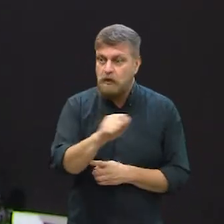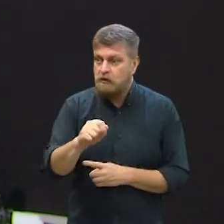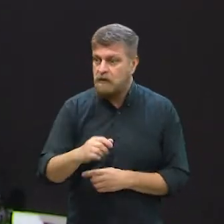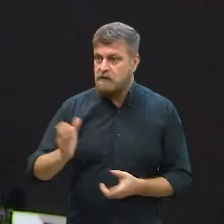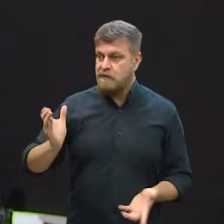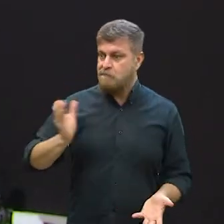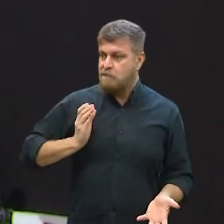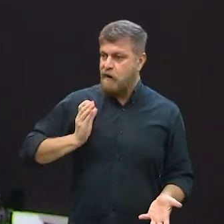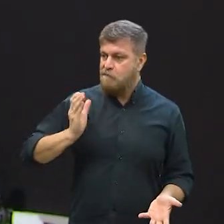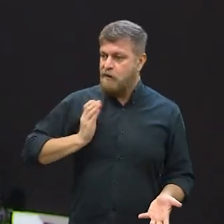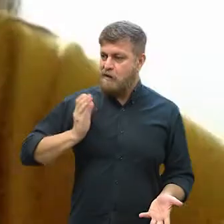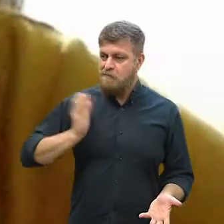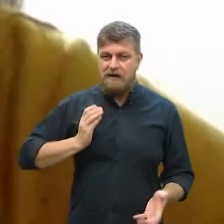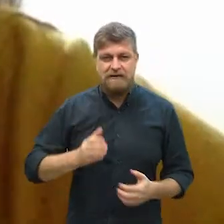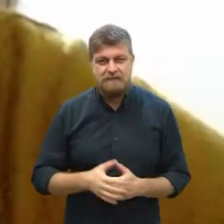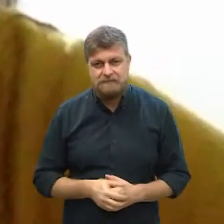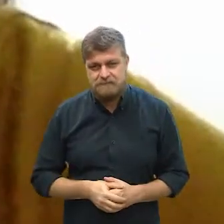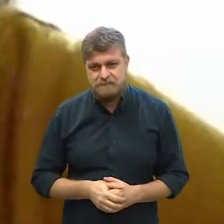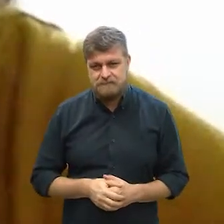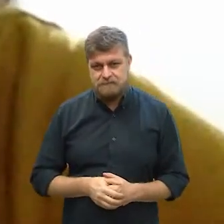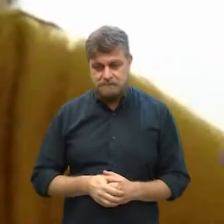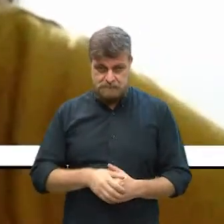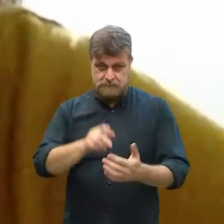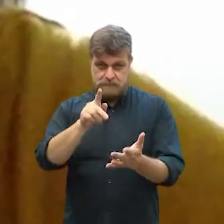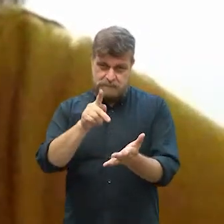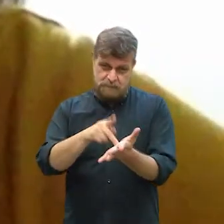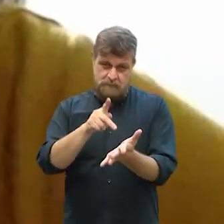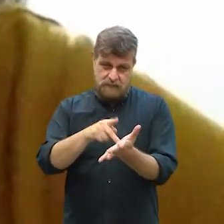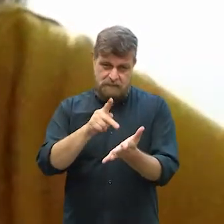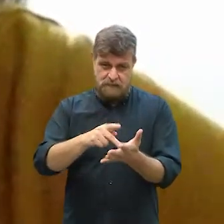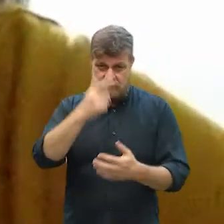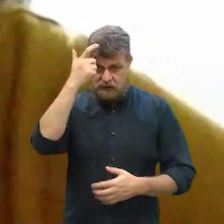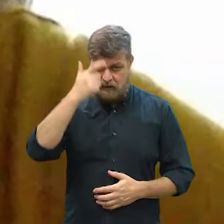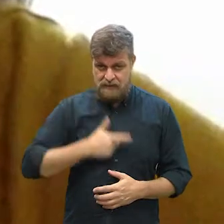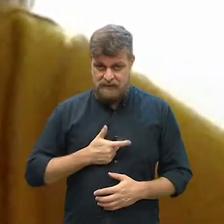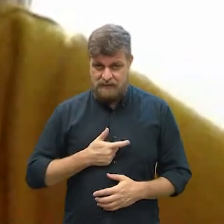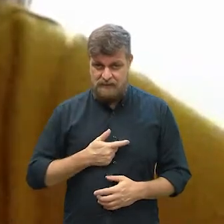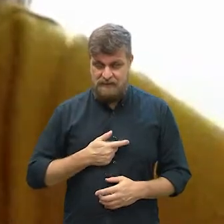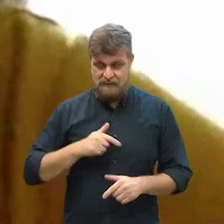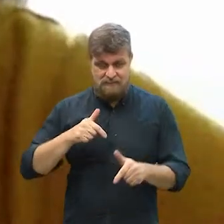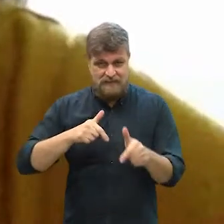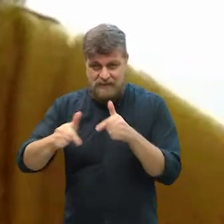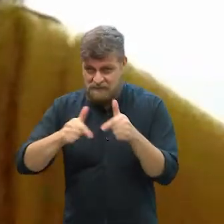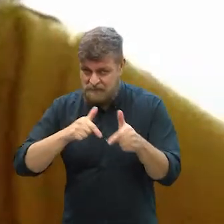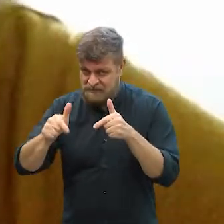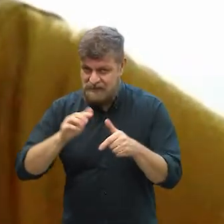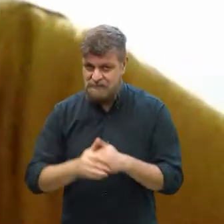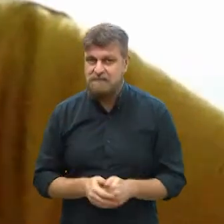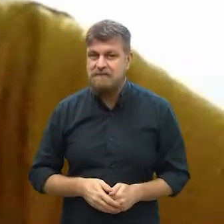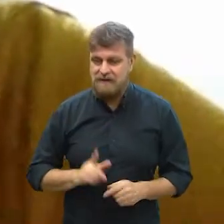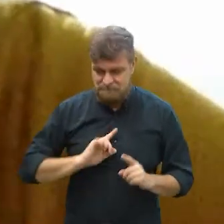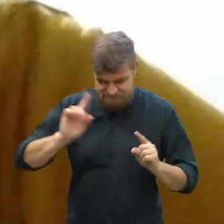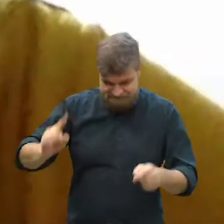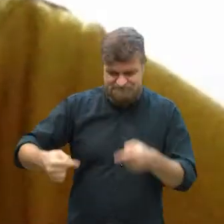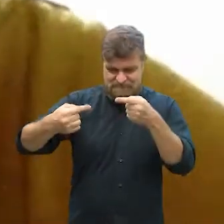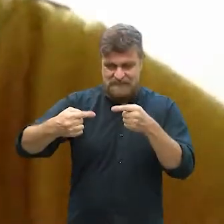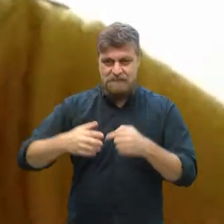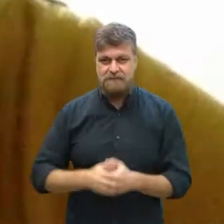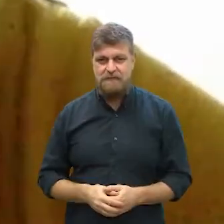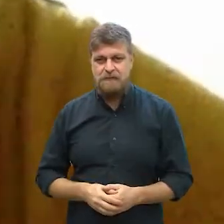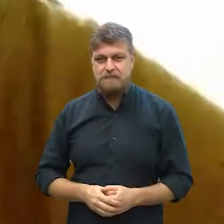8 meses. Bom, na verdade, eu sempre olhei para números grandes, eu fui um pouco ousada, né? E a Débora sempre